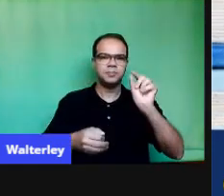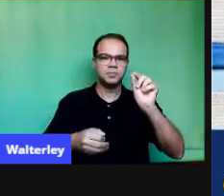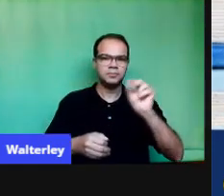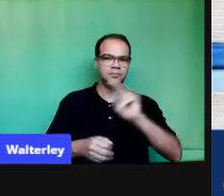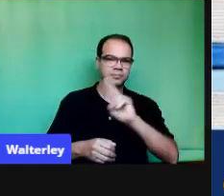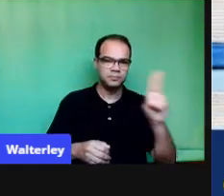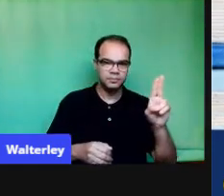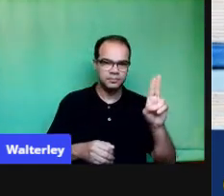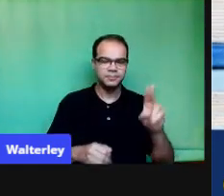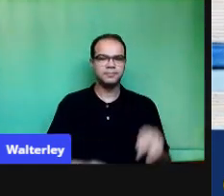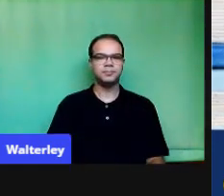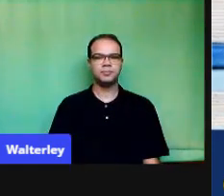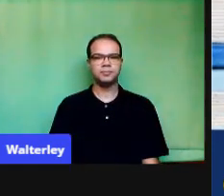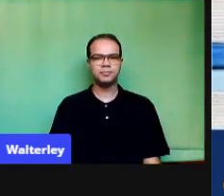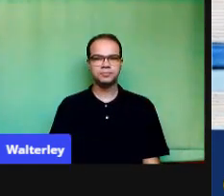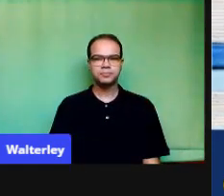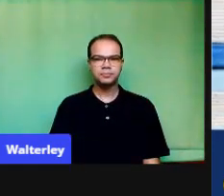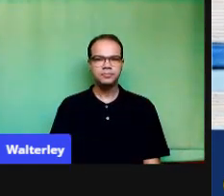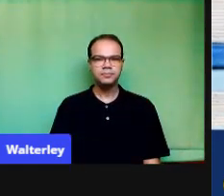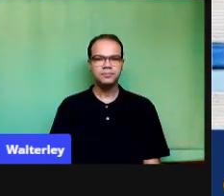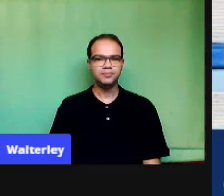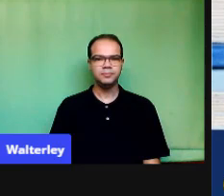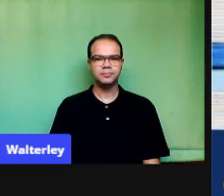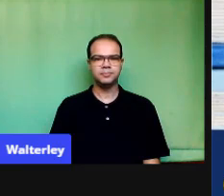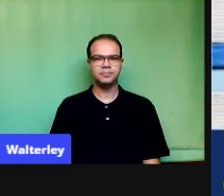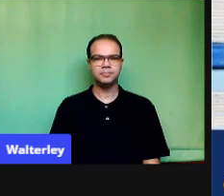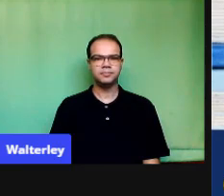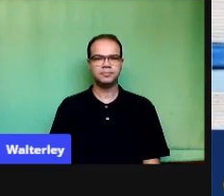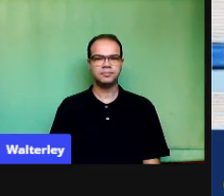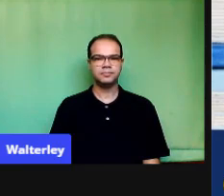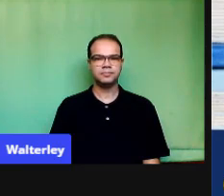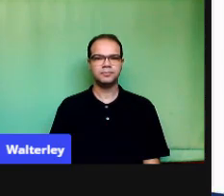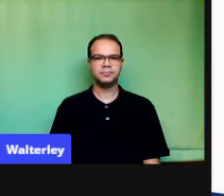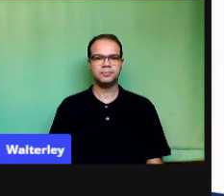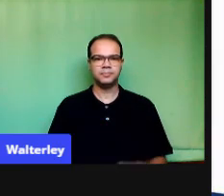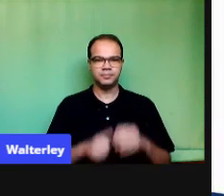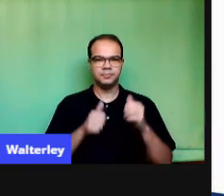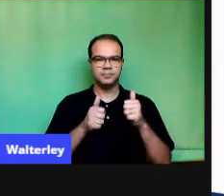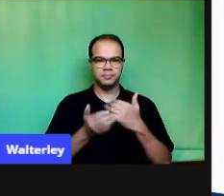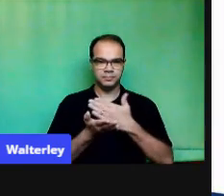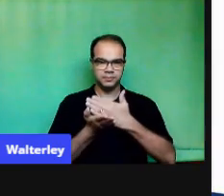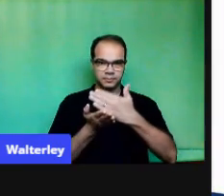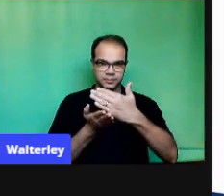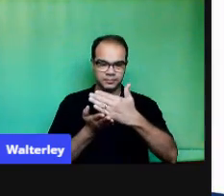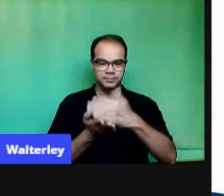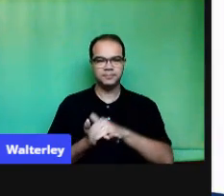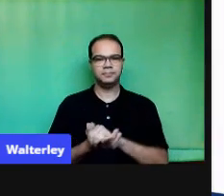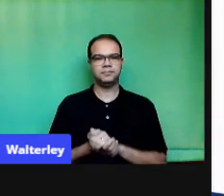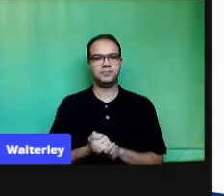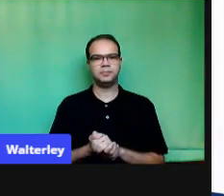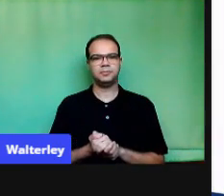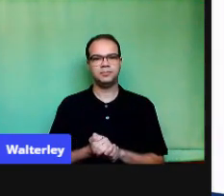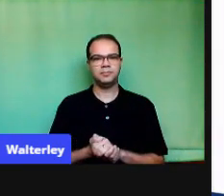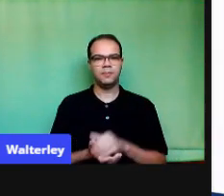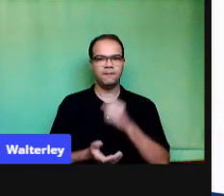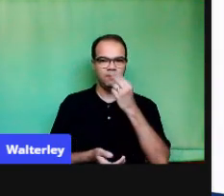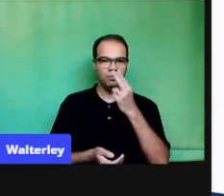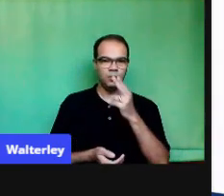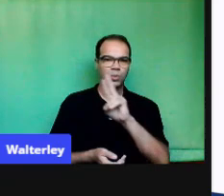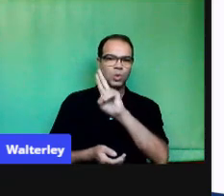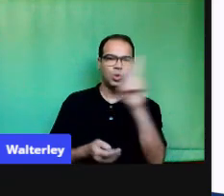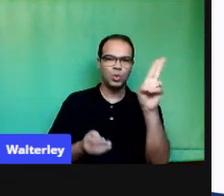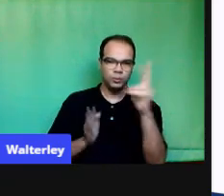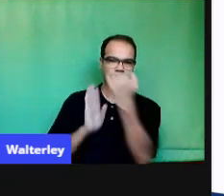Eu espero que seja de grande valia para vocês. Vamos lá? Próximo slide, por favor. Bom, aqui nós temos os nossos